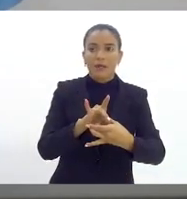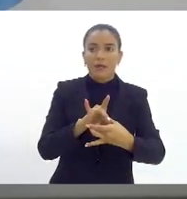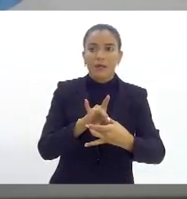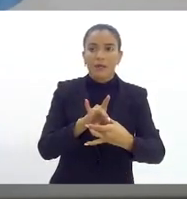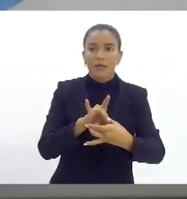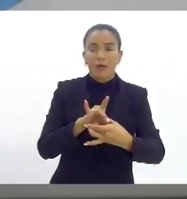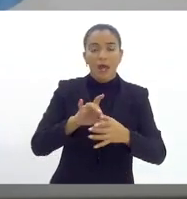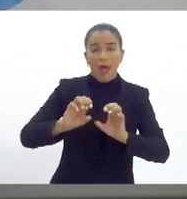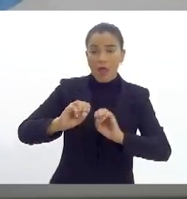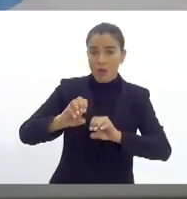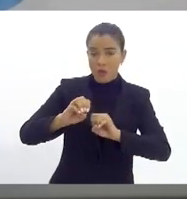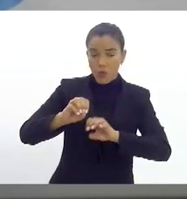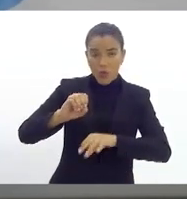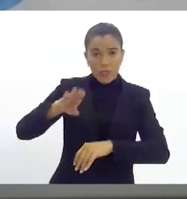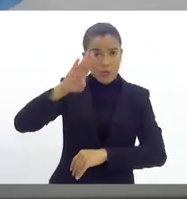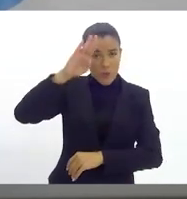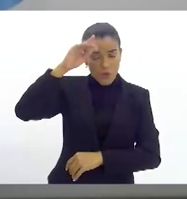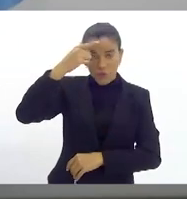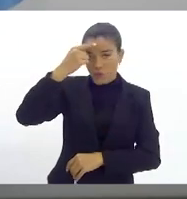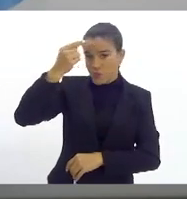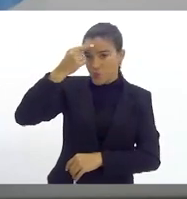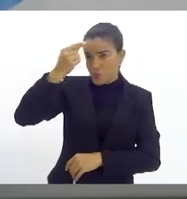educação superior